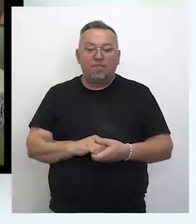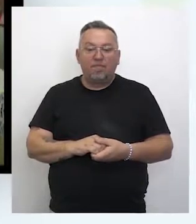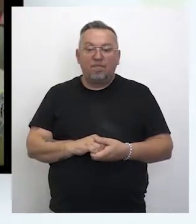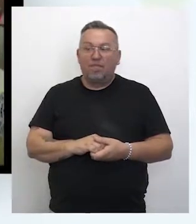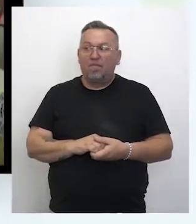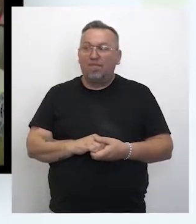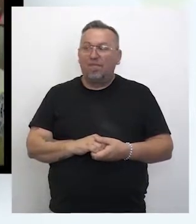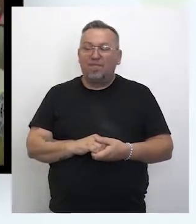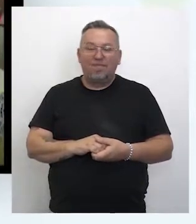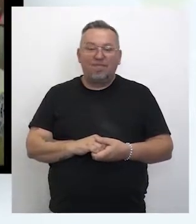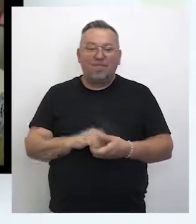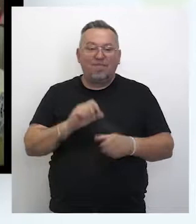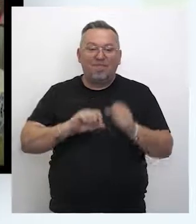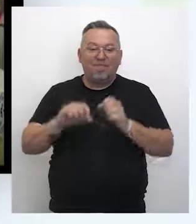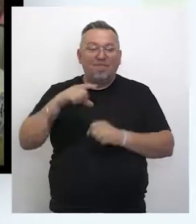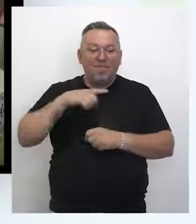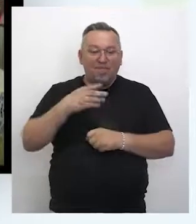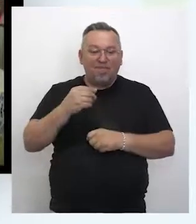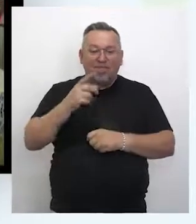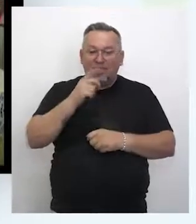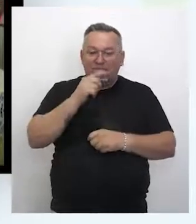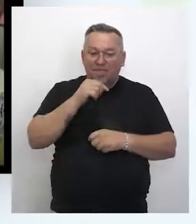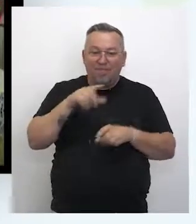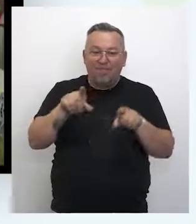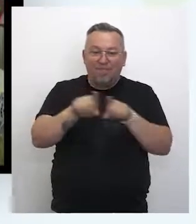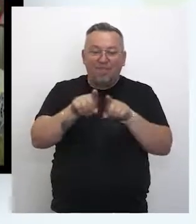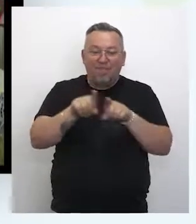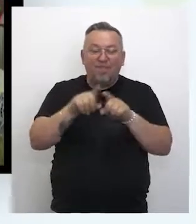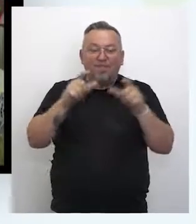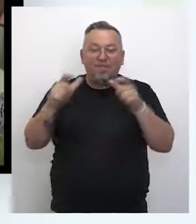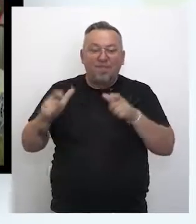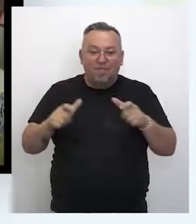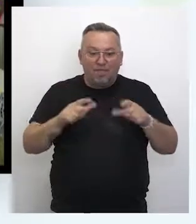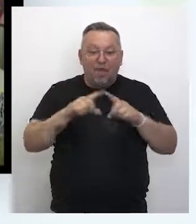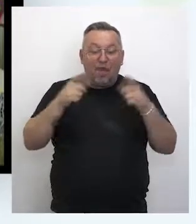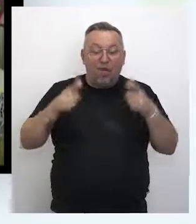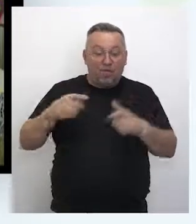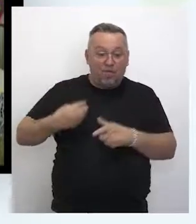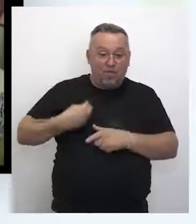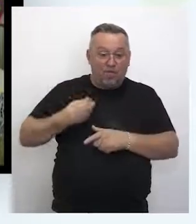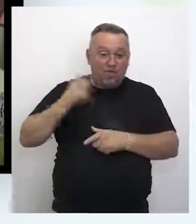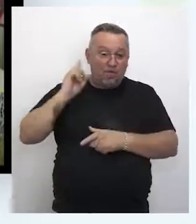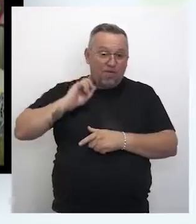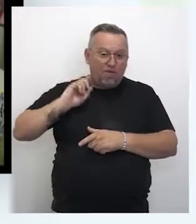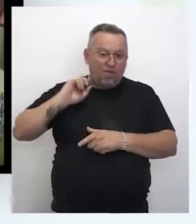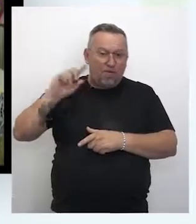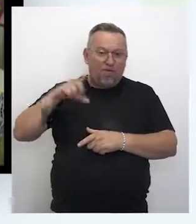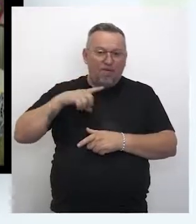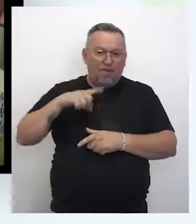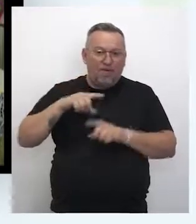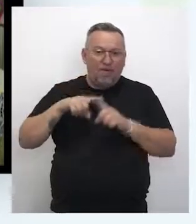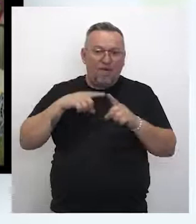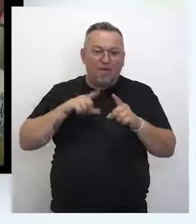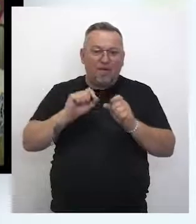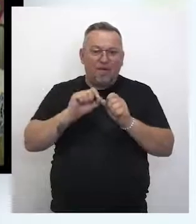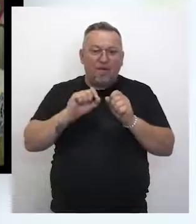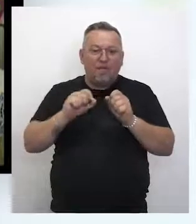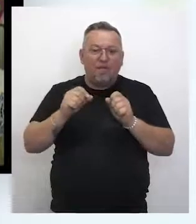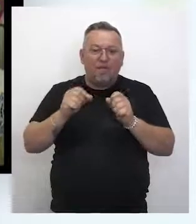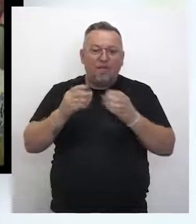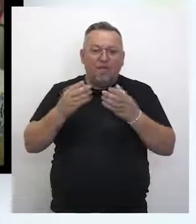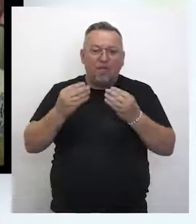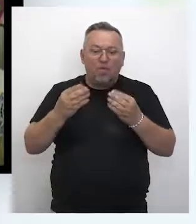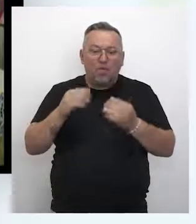Quando não tinha eucalipto, tinha muita água, inclusive na região de Leliveldia, até ganhou o nome de Lamarão, porque tinha